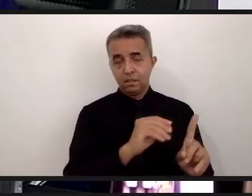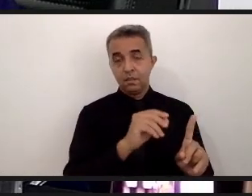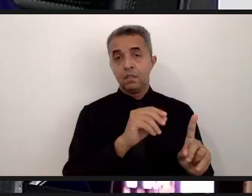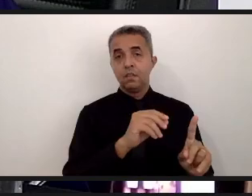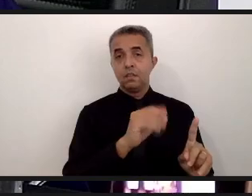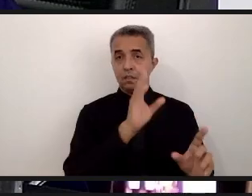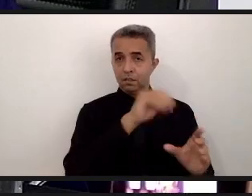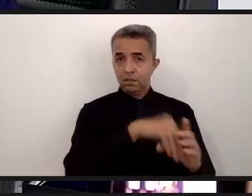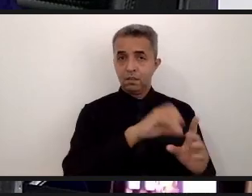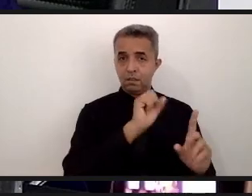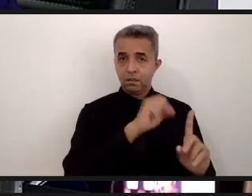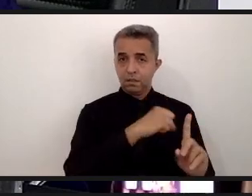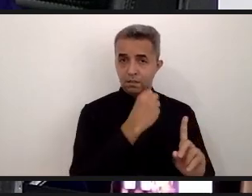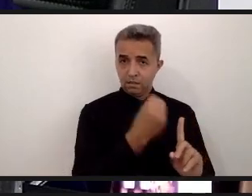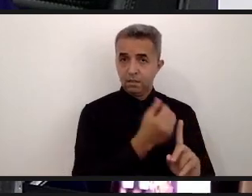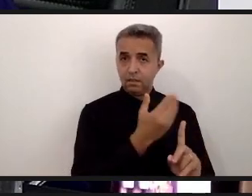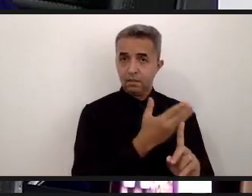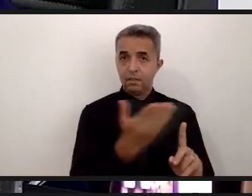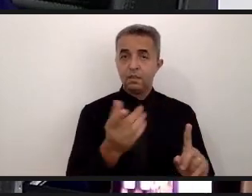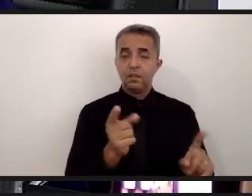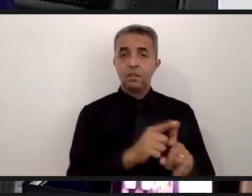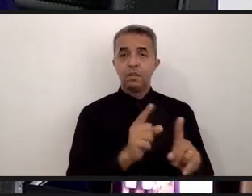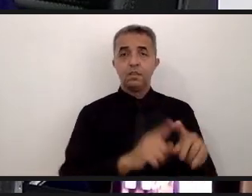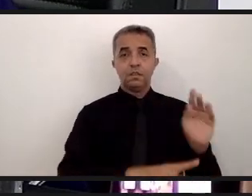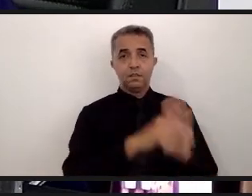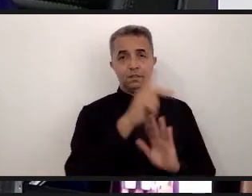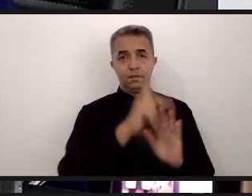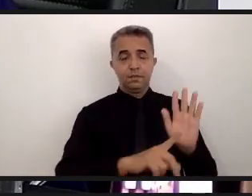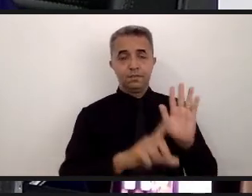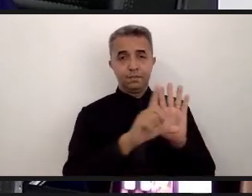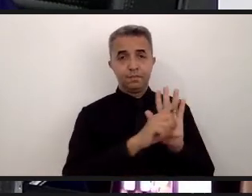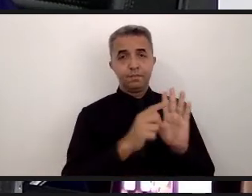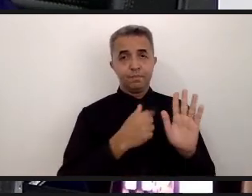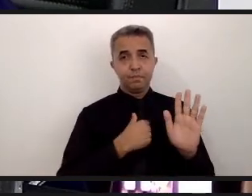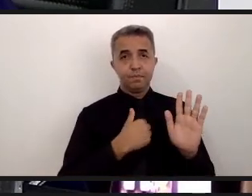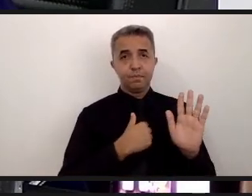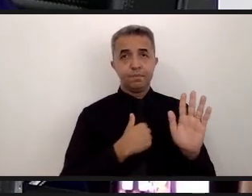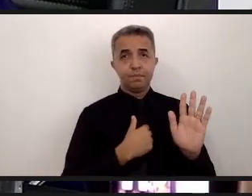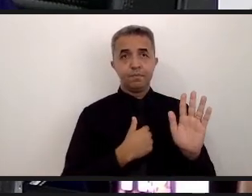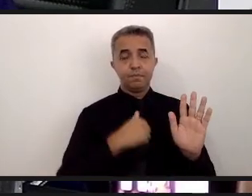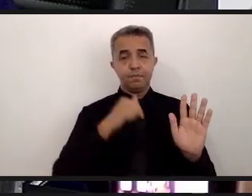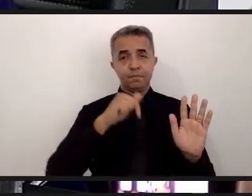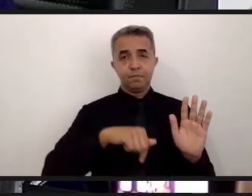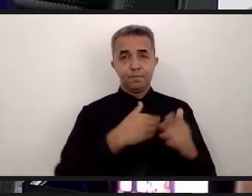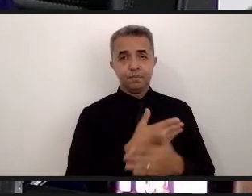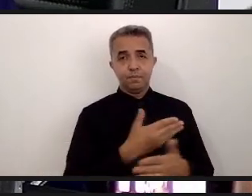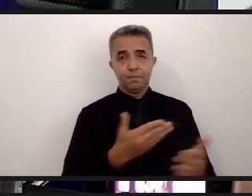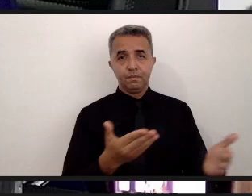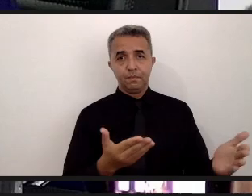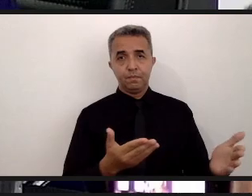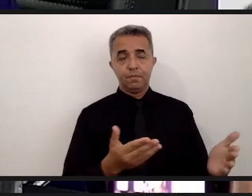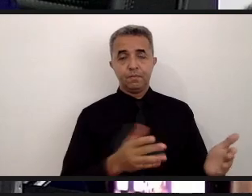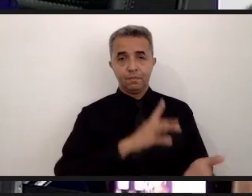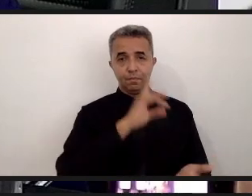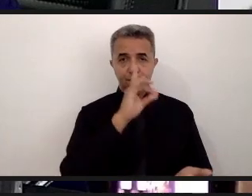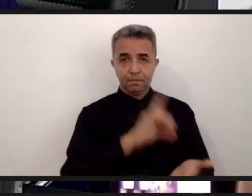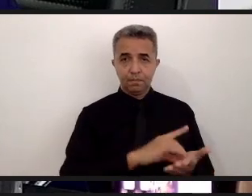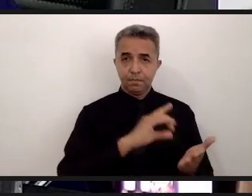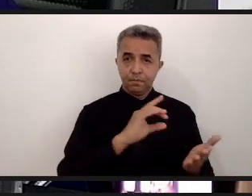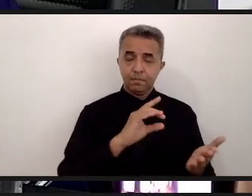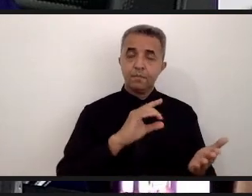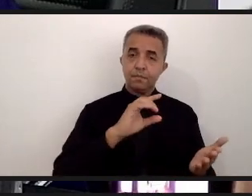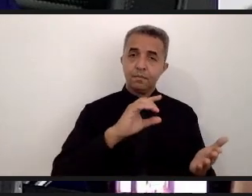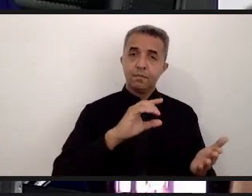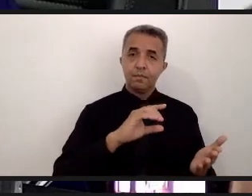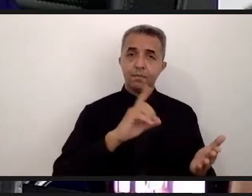sociedade, e eu, inclusive, dos projetos de leis aos quais eu tenho dentro desse parlamento aqui sancionado na cidade, é